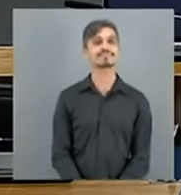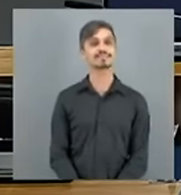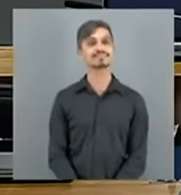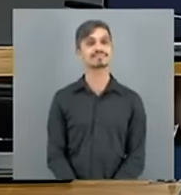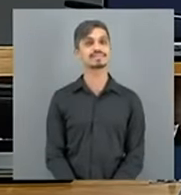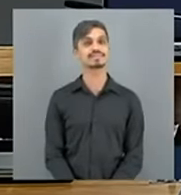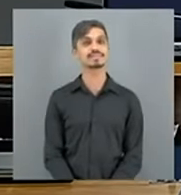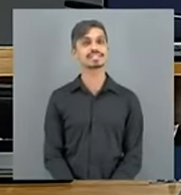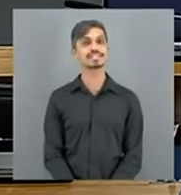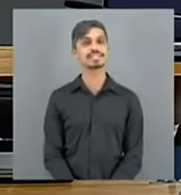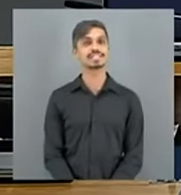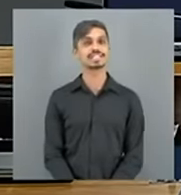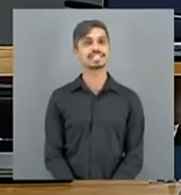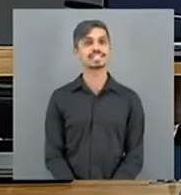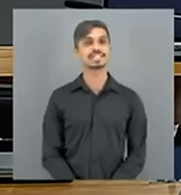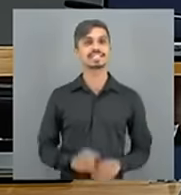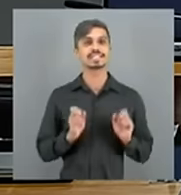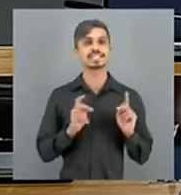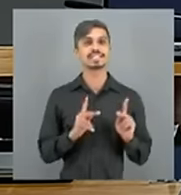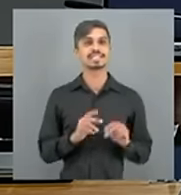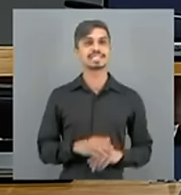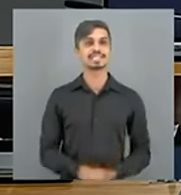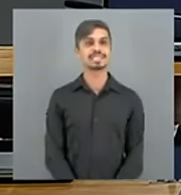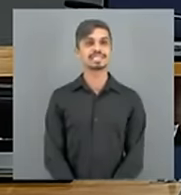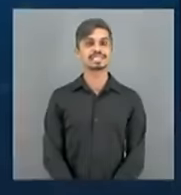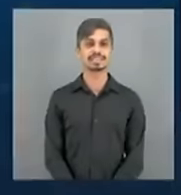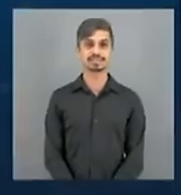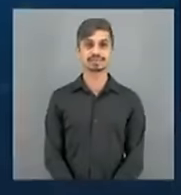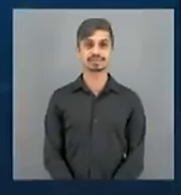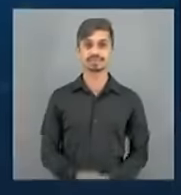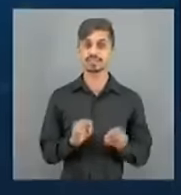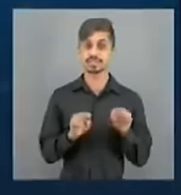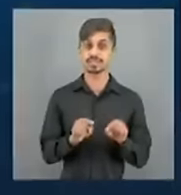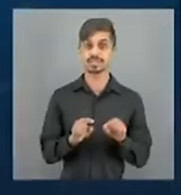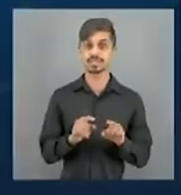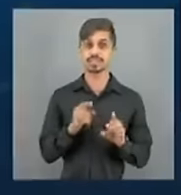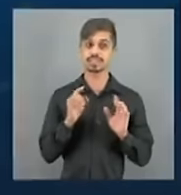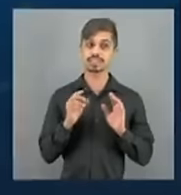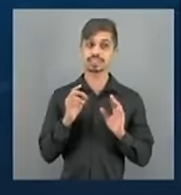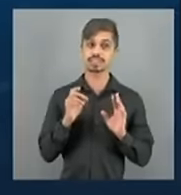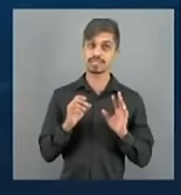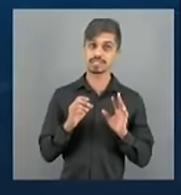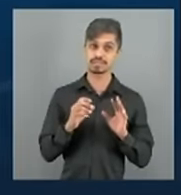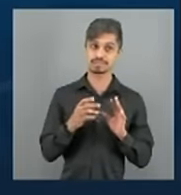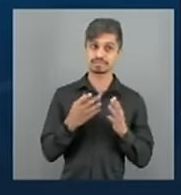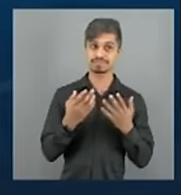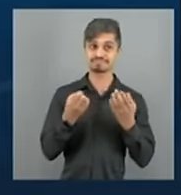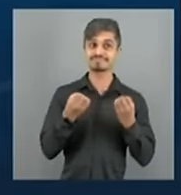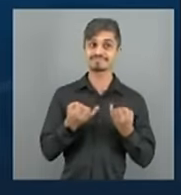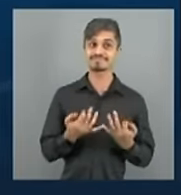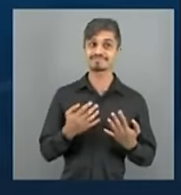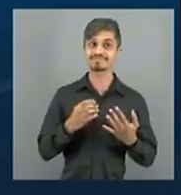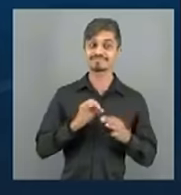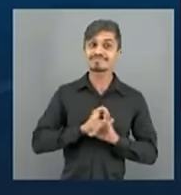ai. Bem. E assim, isso aí é atacado mais, tá, Romário? Sendo bem sincero,